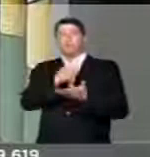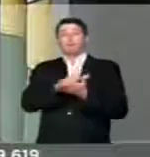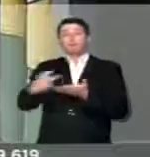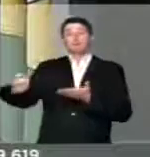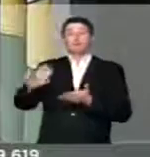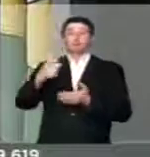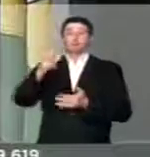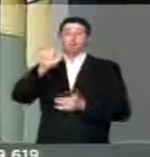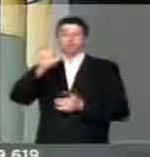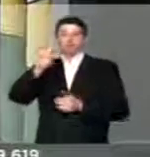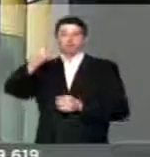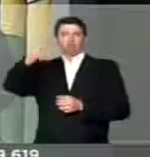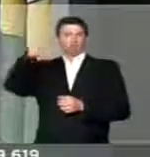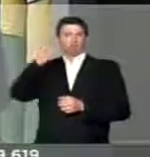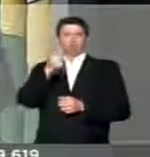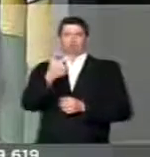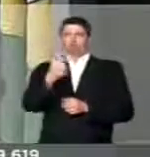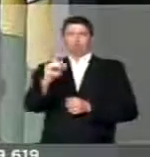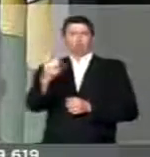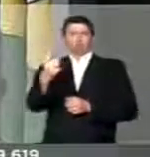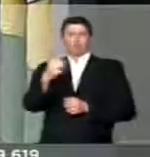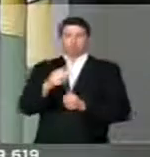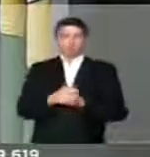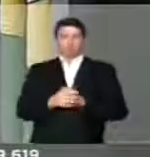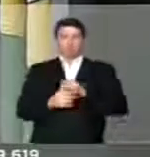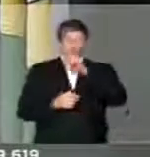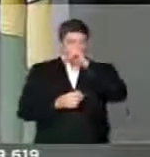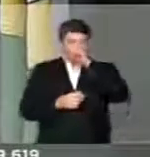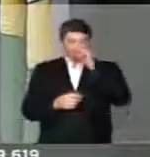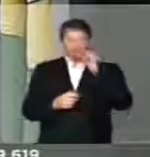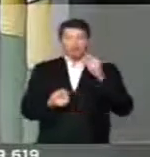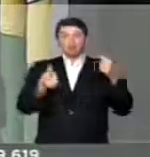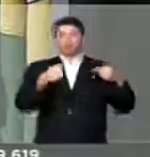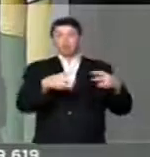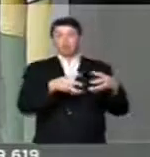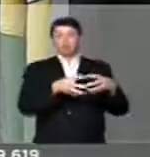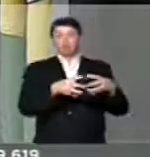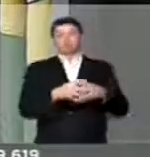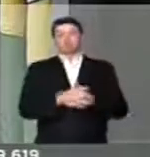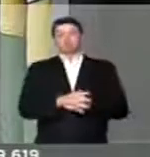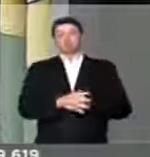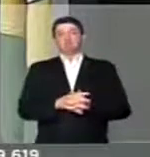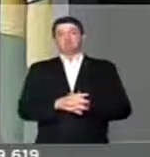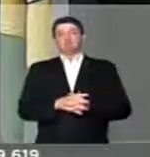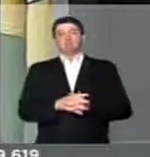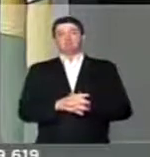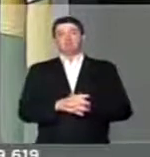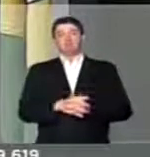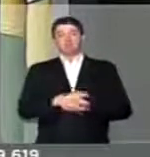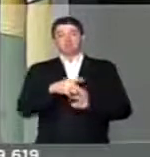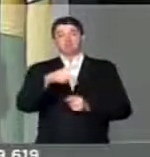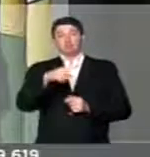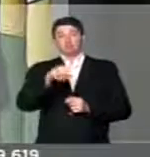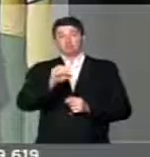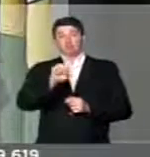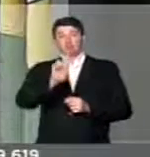Lula já em 2001. A oposição, através do